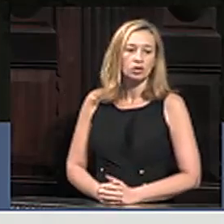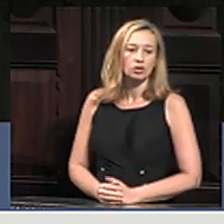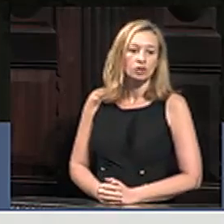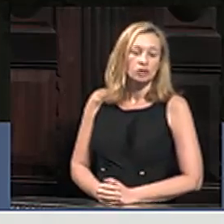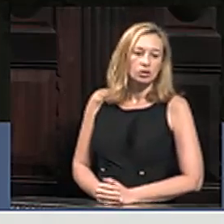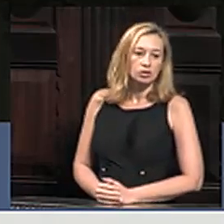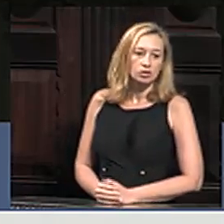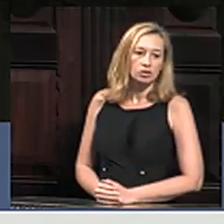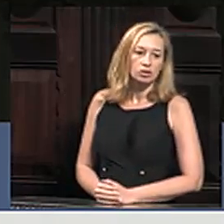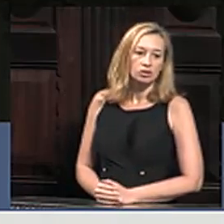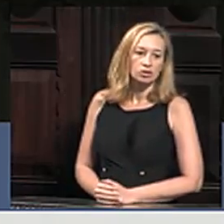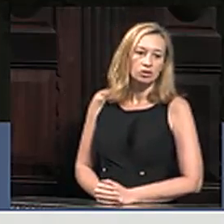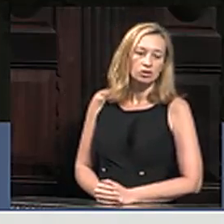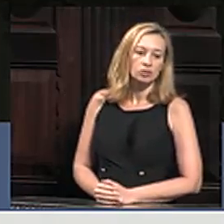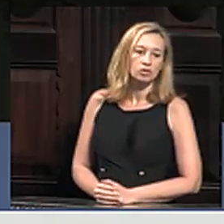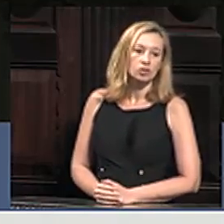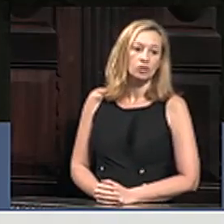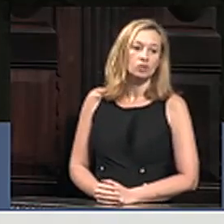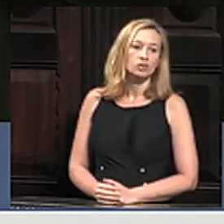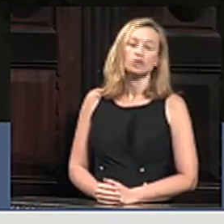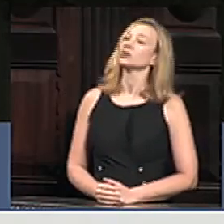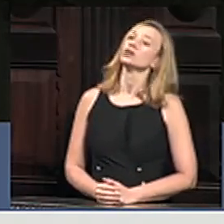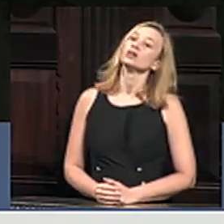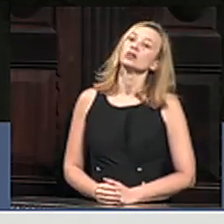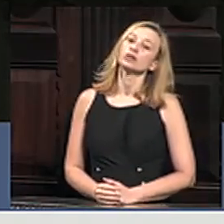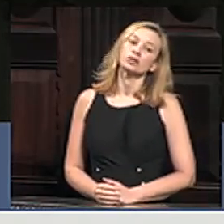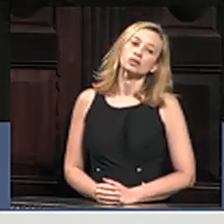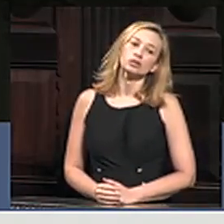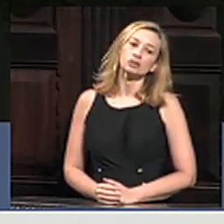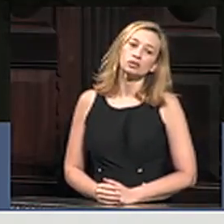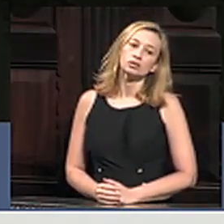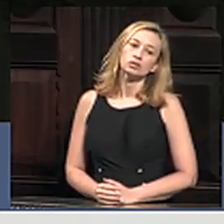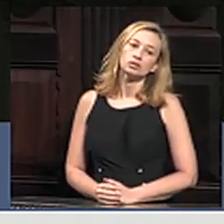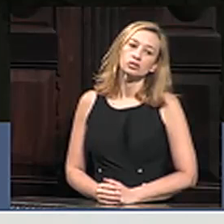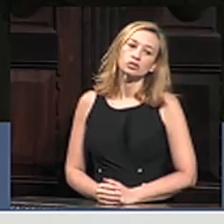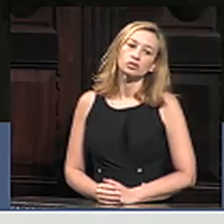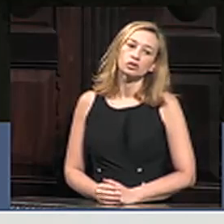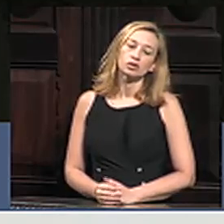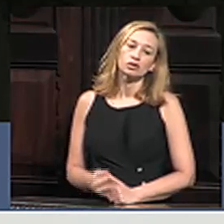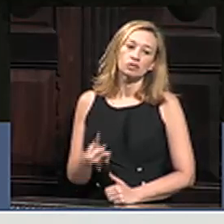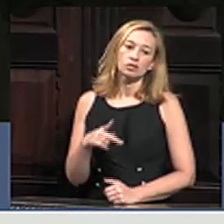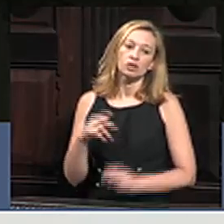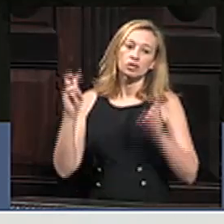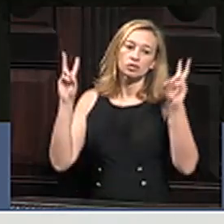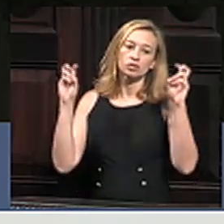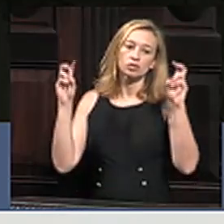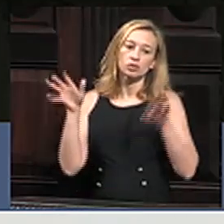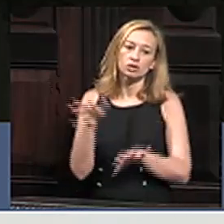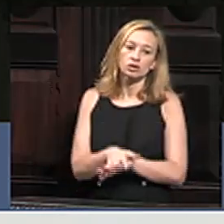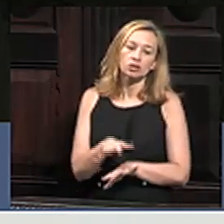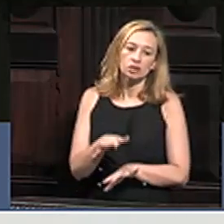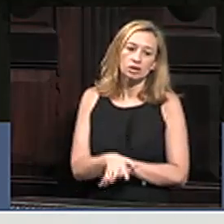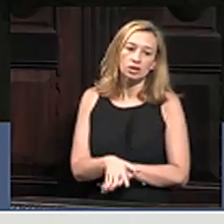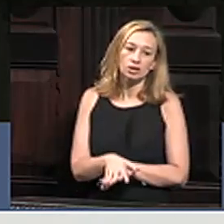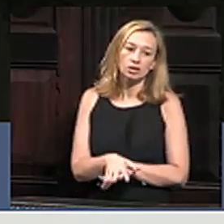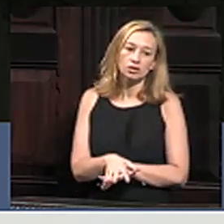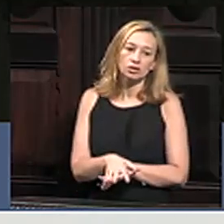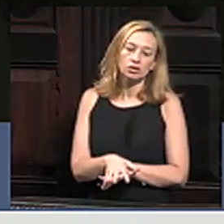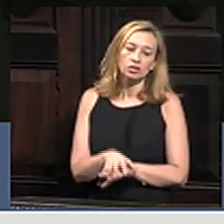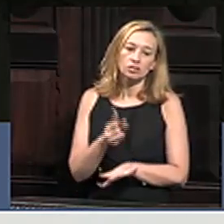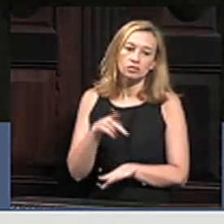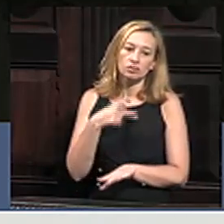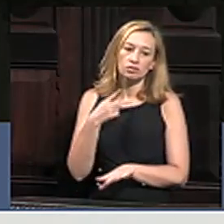A informação sobre orientação sexual da noticiante será dado por